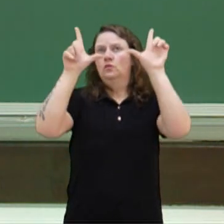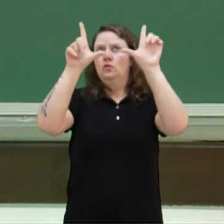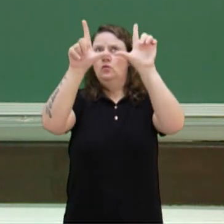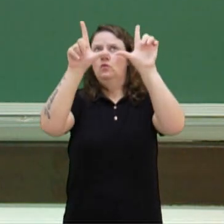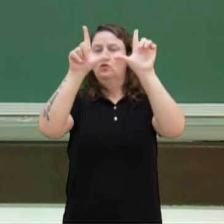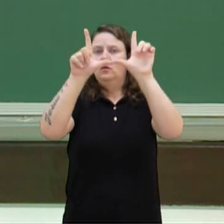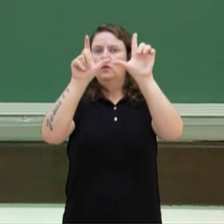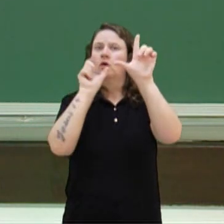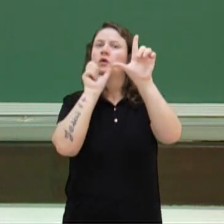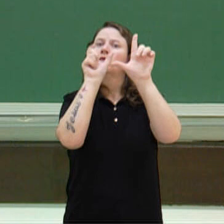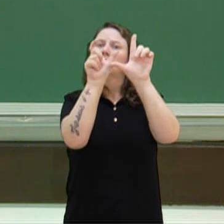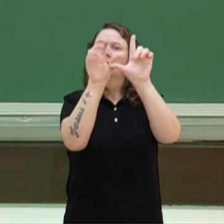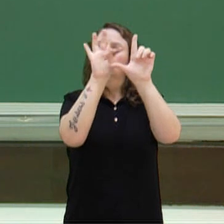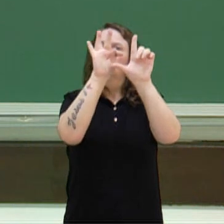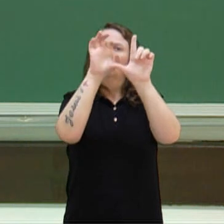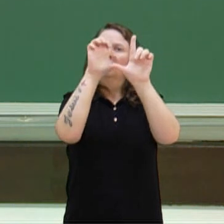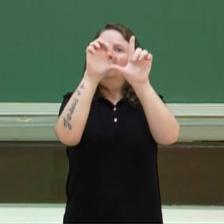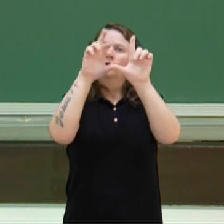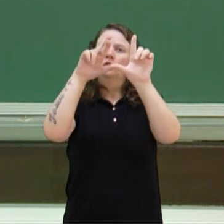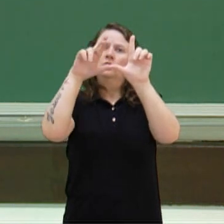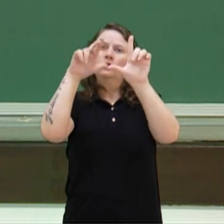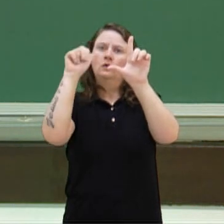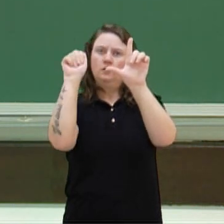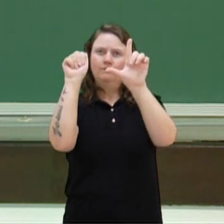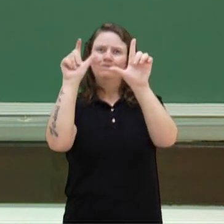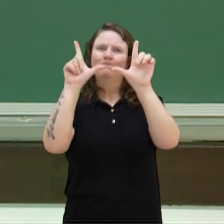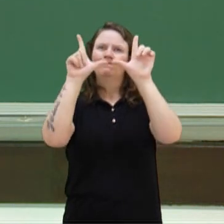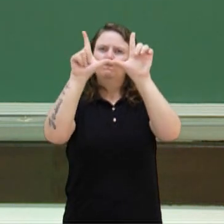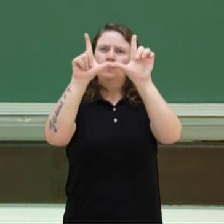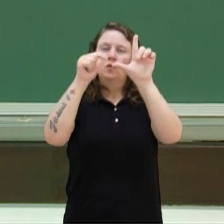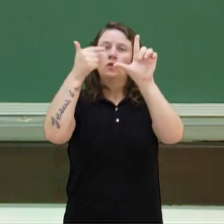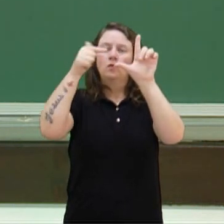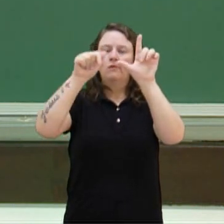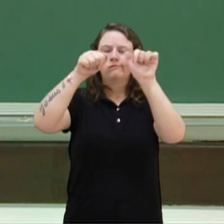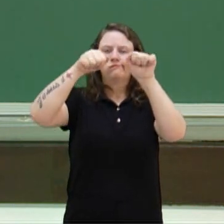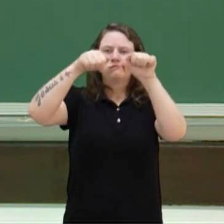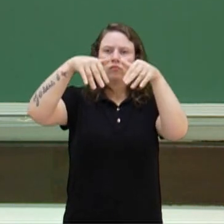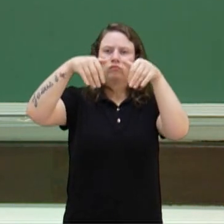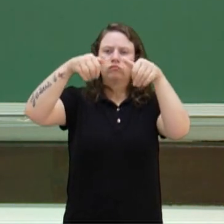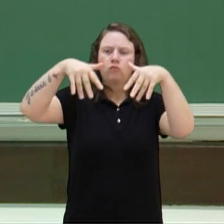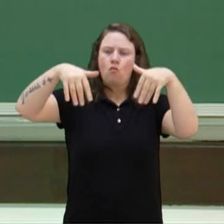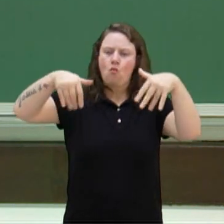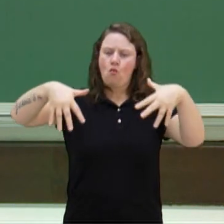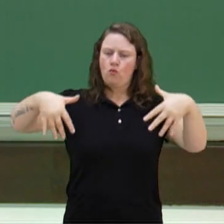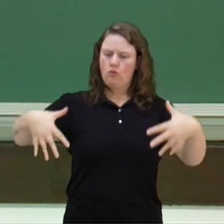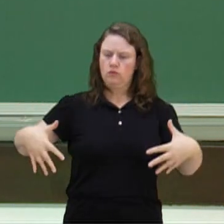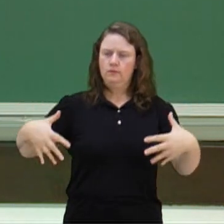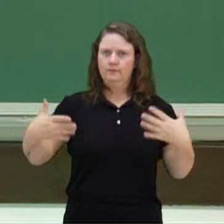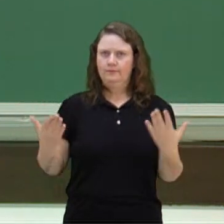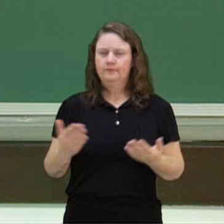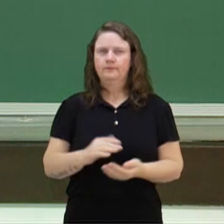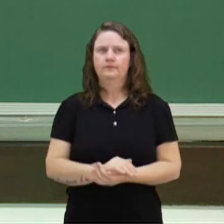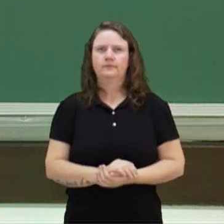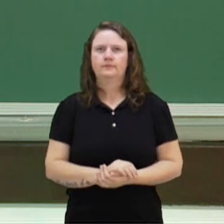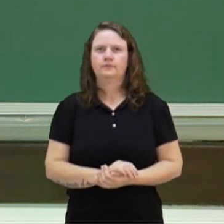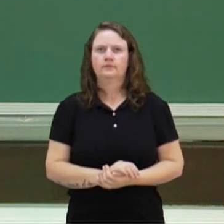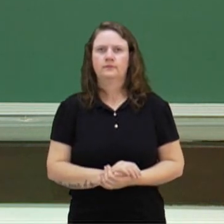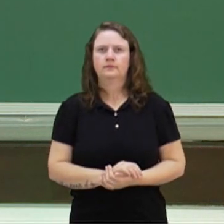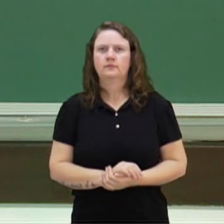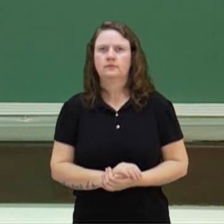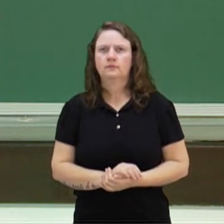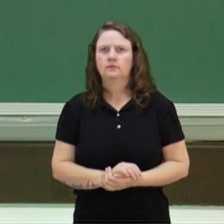E a partir desse centro, eu vou desenvolver os outros elementos. Tudo bem?